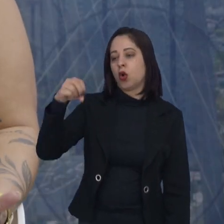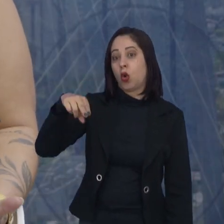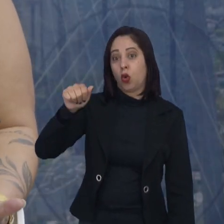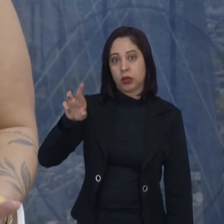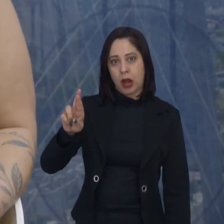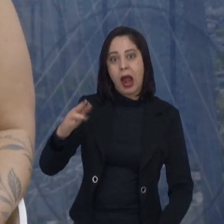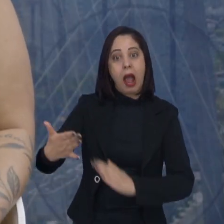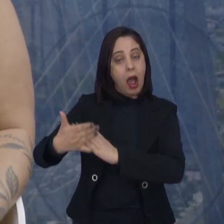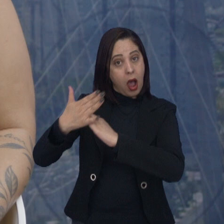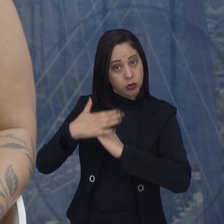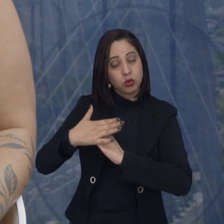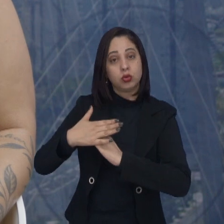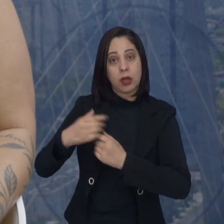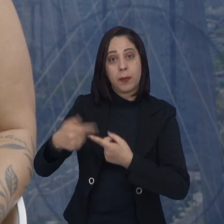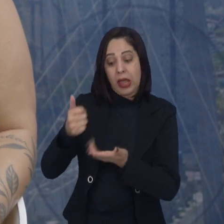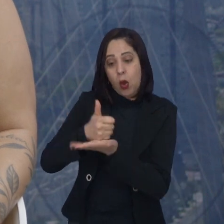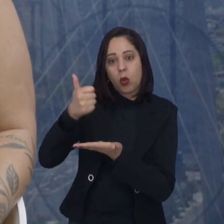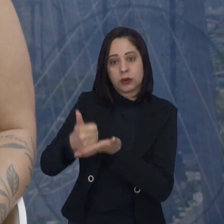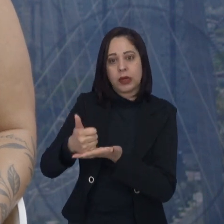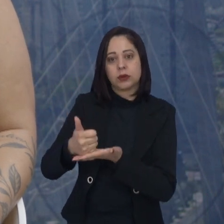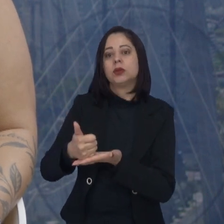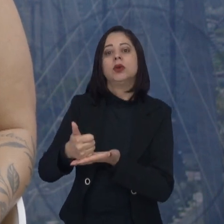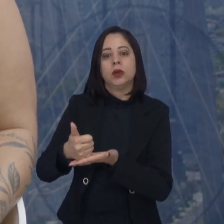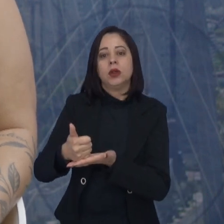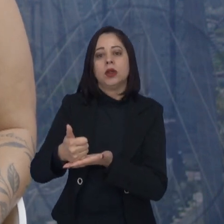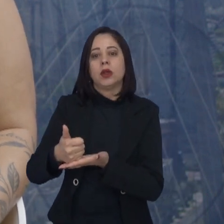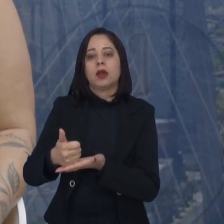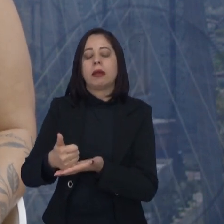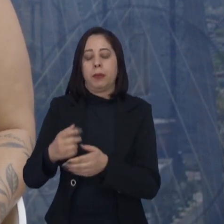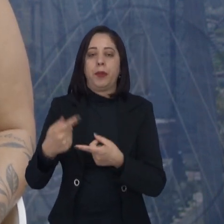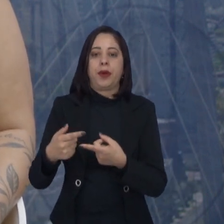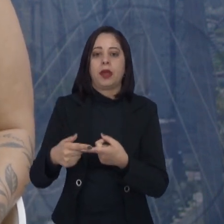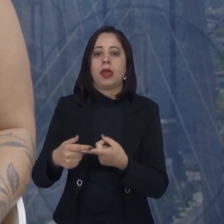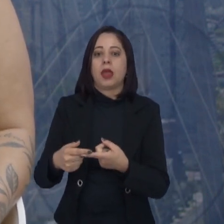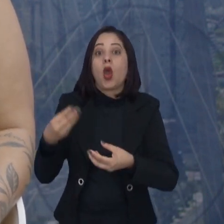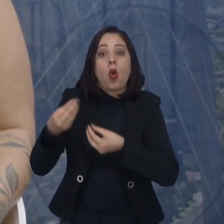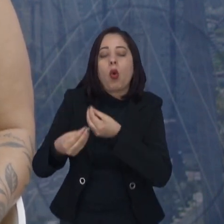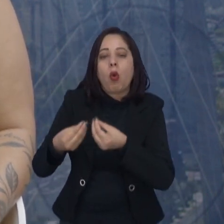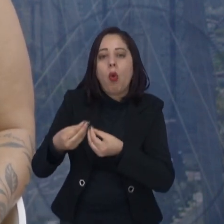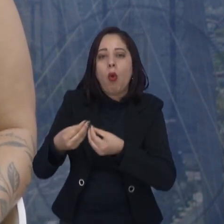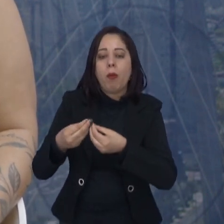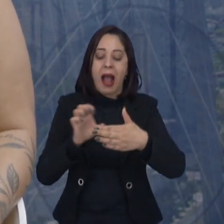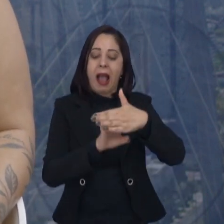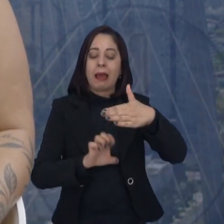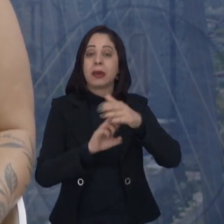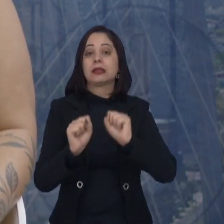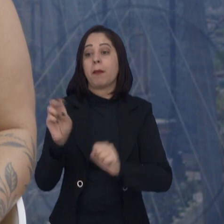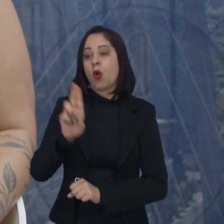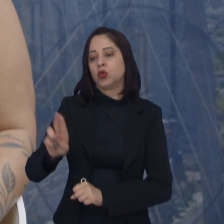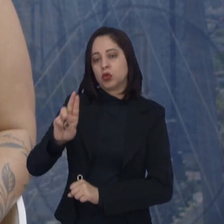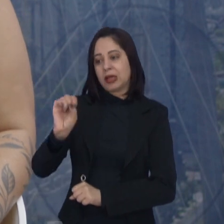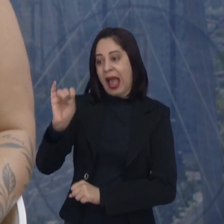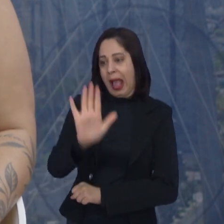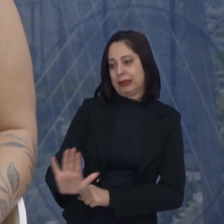muito a gente na questão contratual, né? Então, até isso de entender até quanto, né, como, na verdade, essa empresa pode usar aquela imagem.